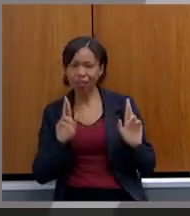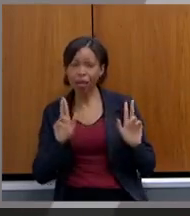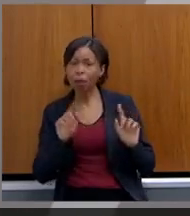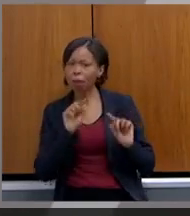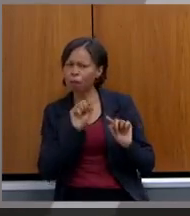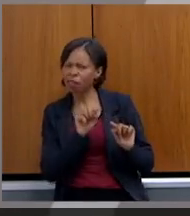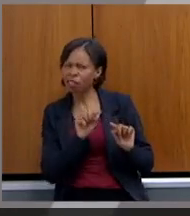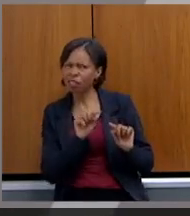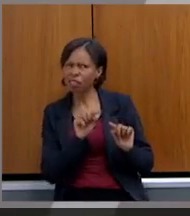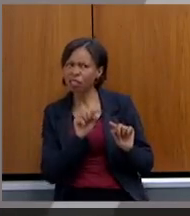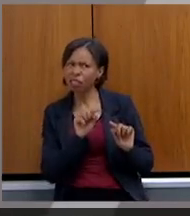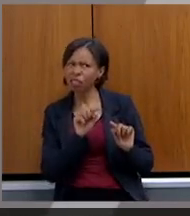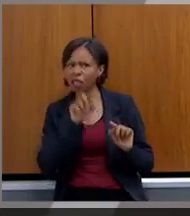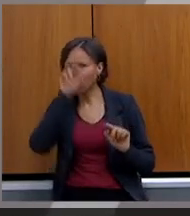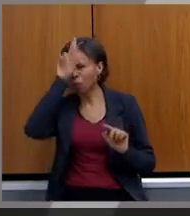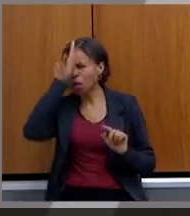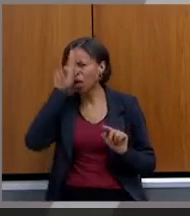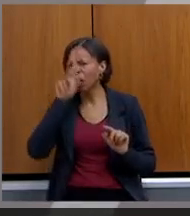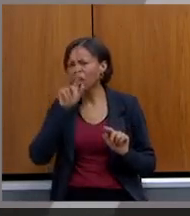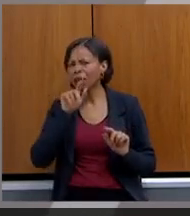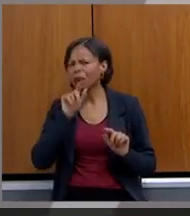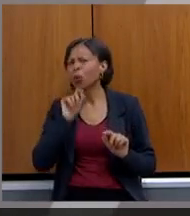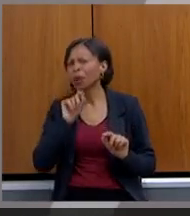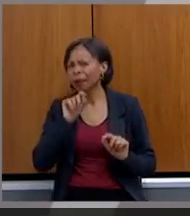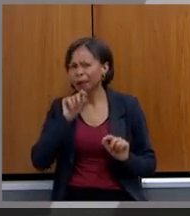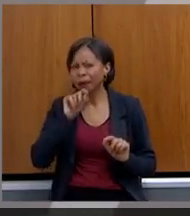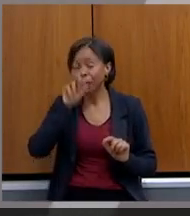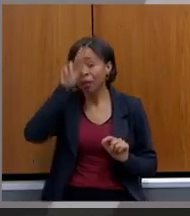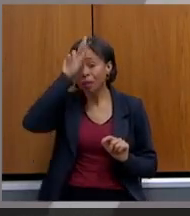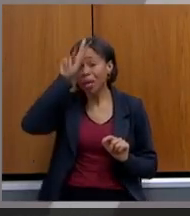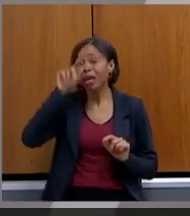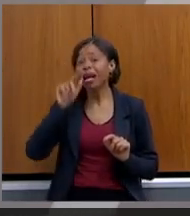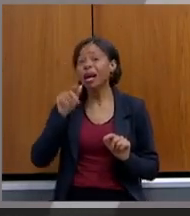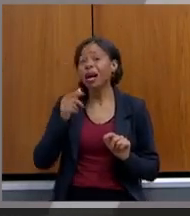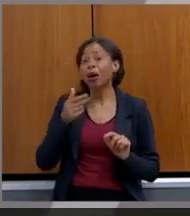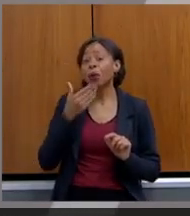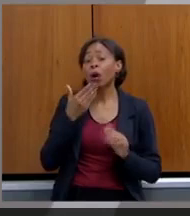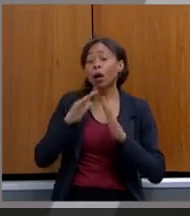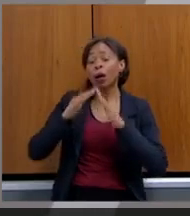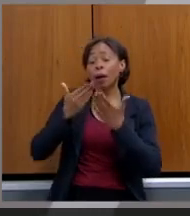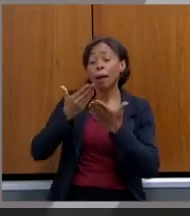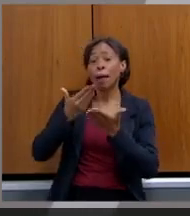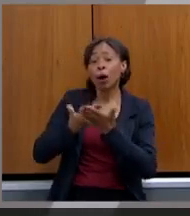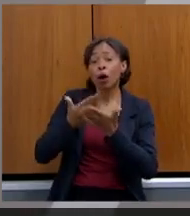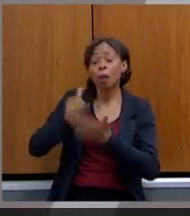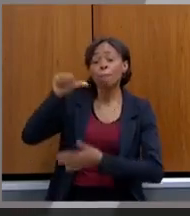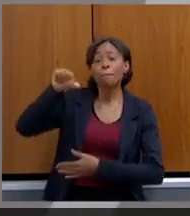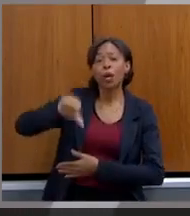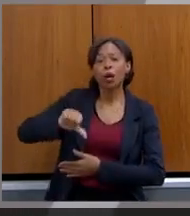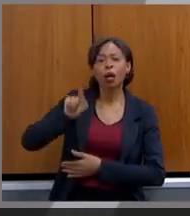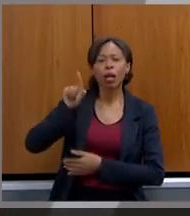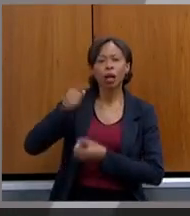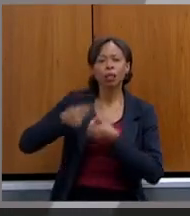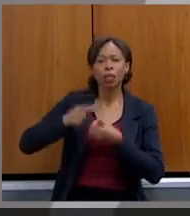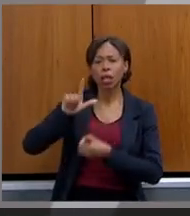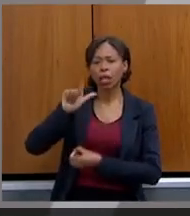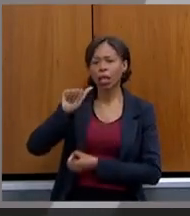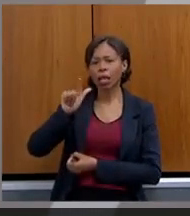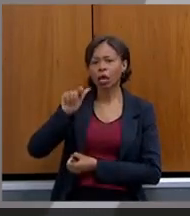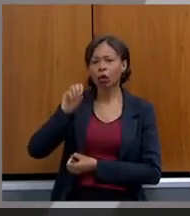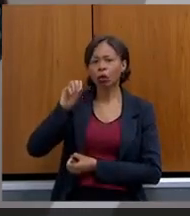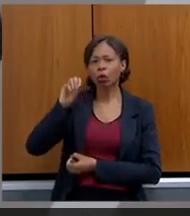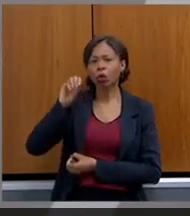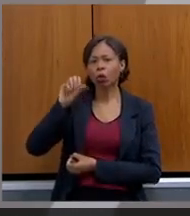vacilado o vacilo que o Diego talvez a pior escola se ela não mostrou que foi a de Lagoa da Prata onde eu te enviado já tinha